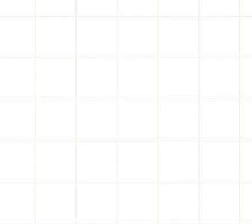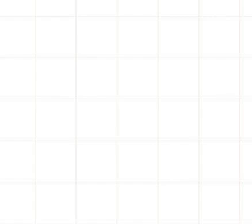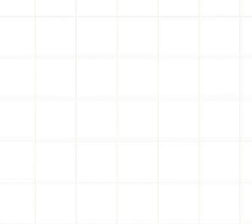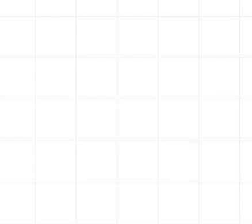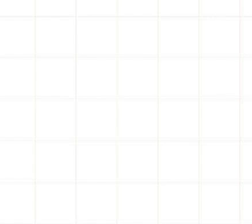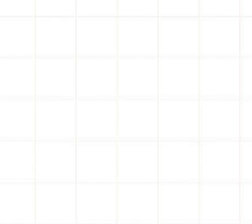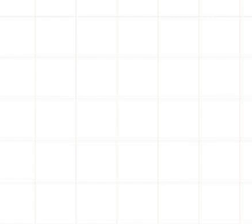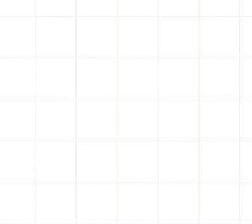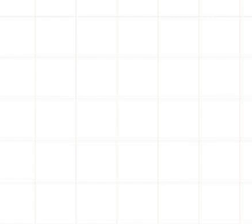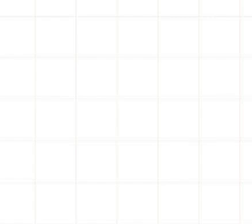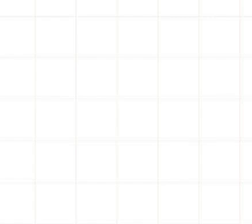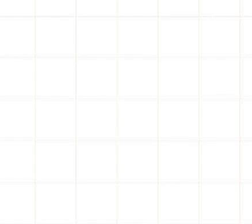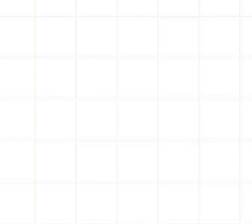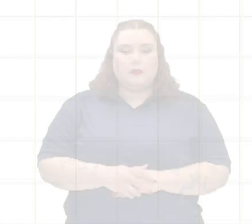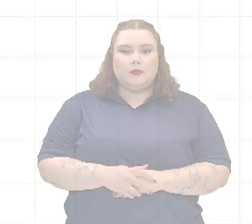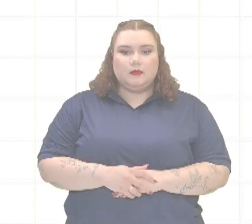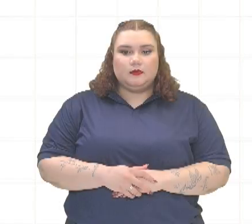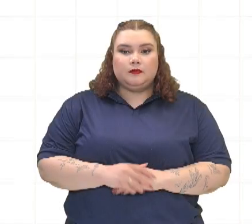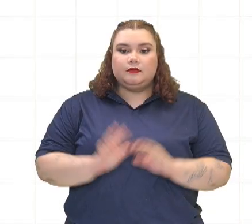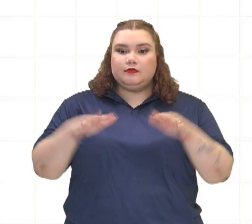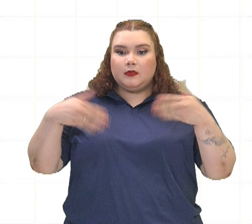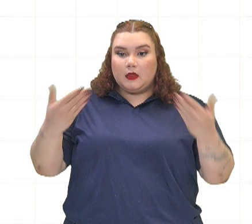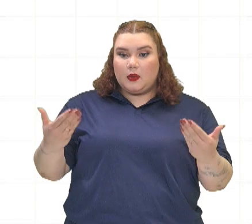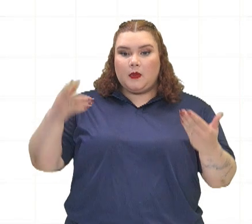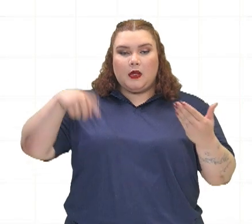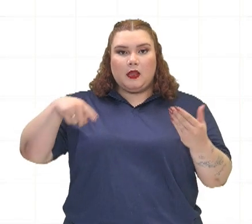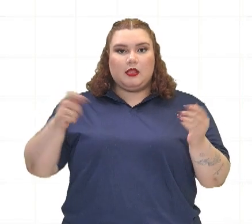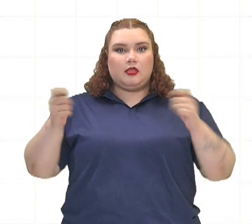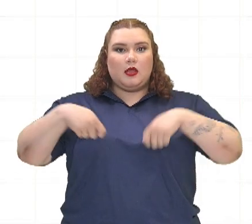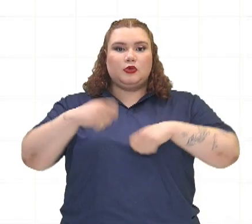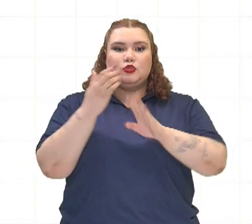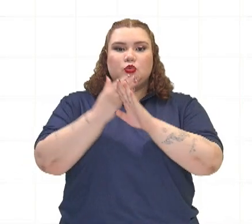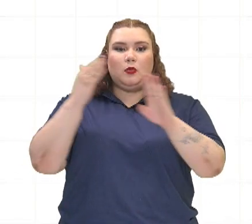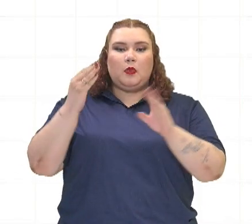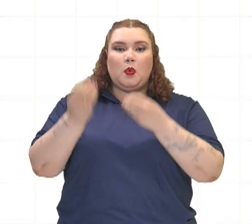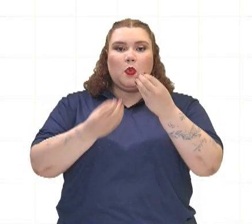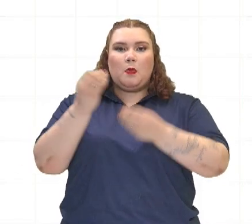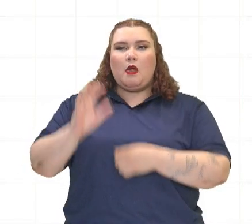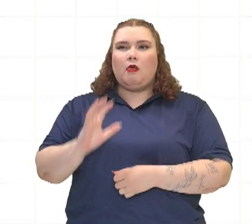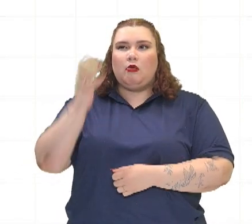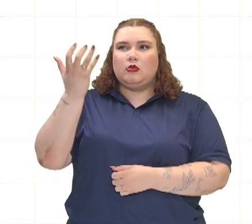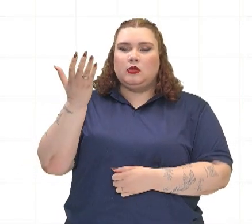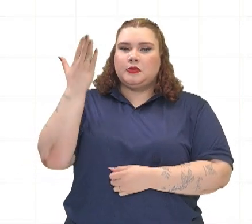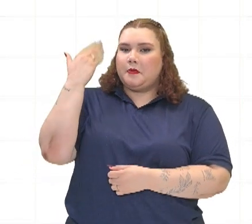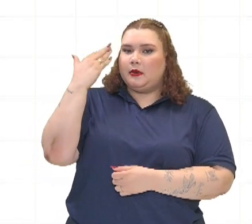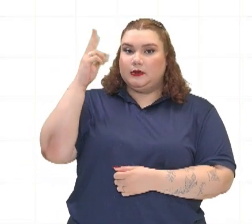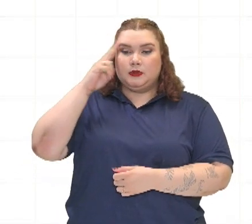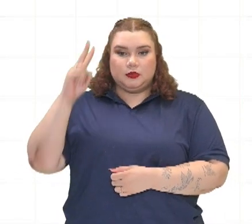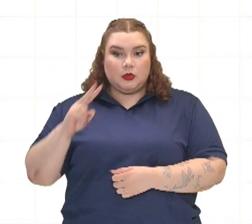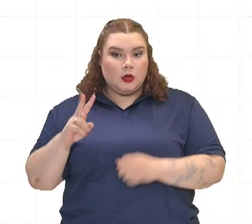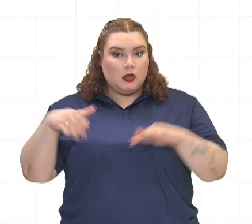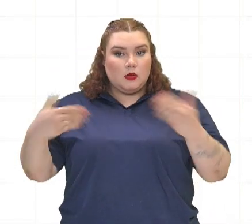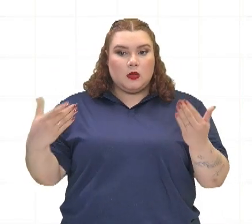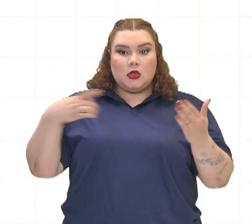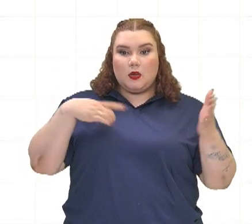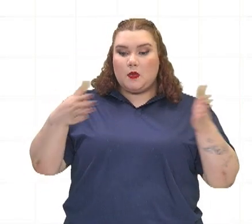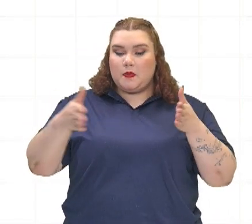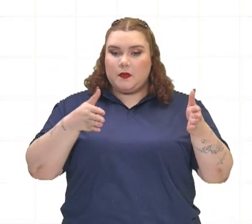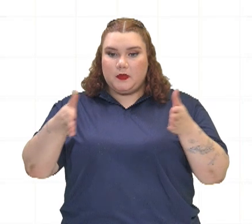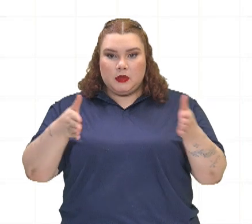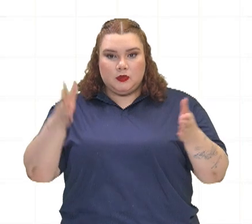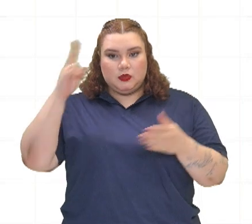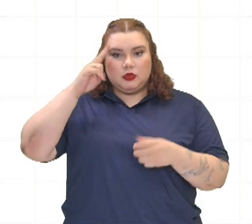perceba que, até um determinado momento, para a análise da história, somente